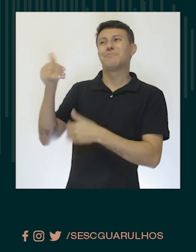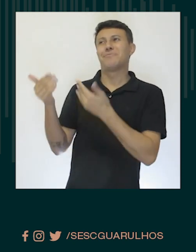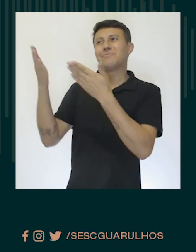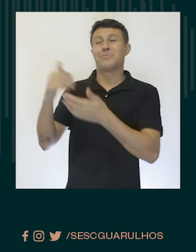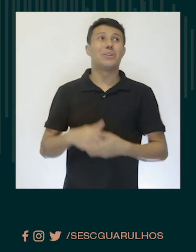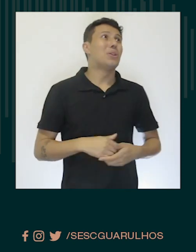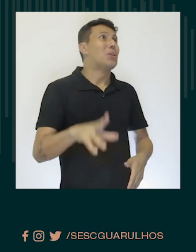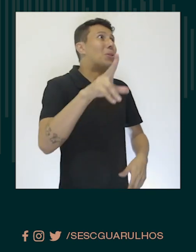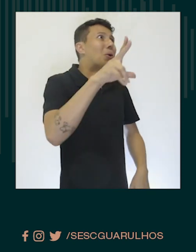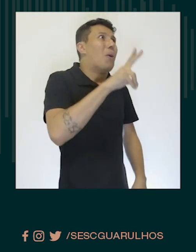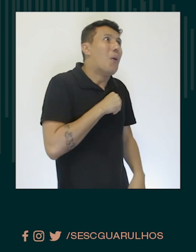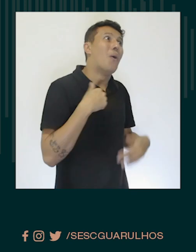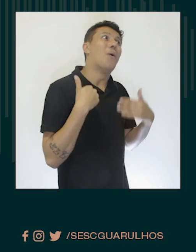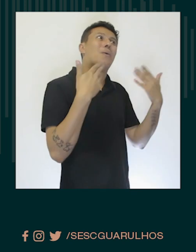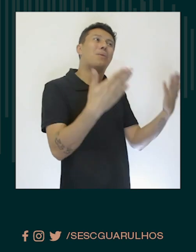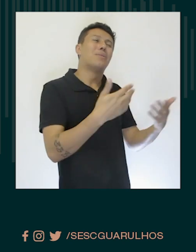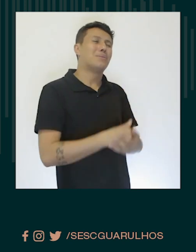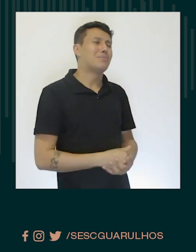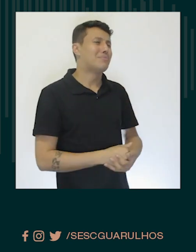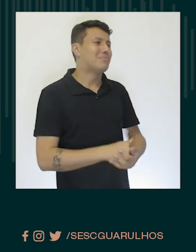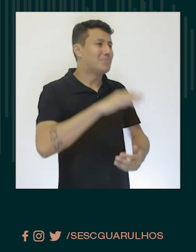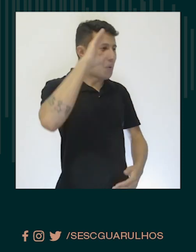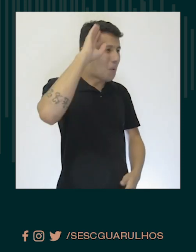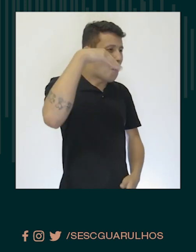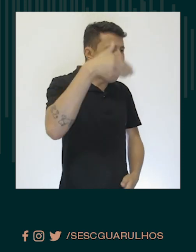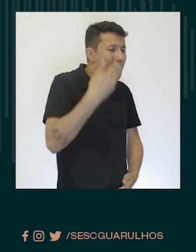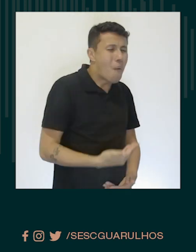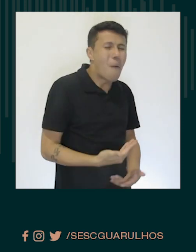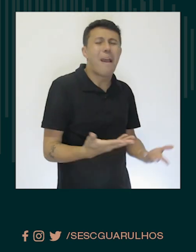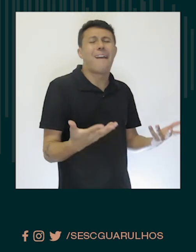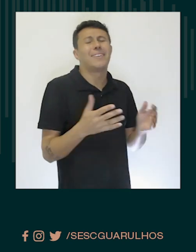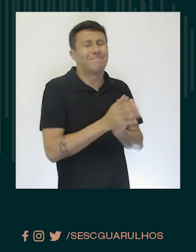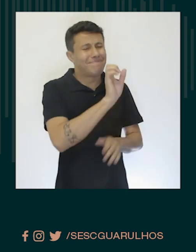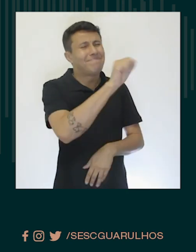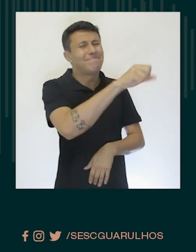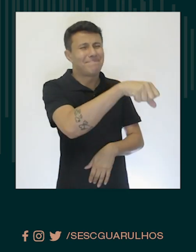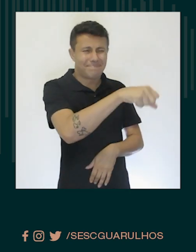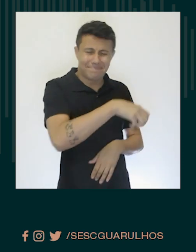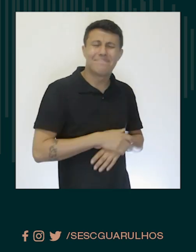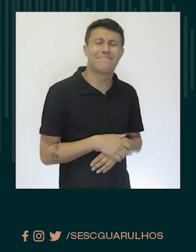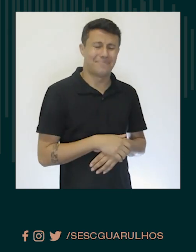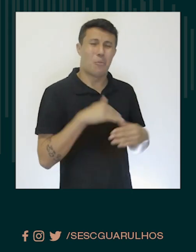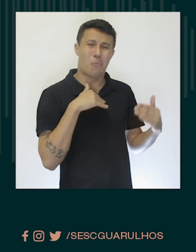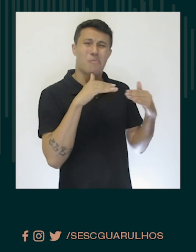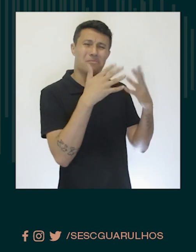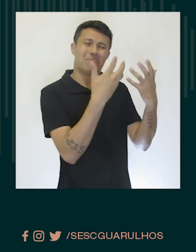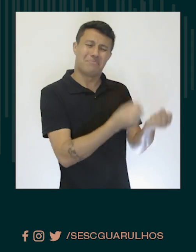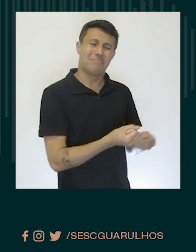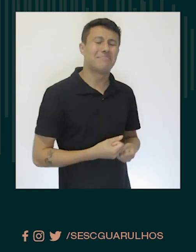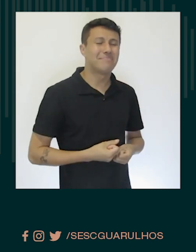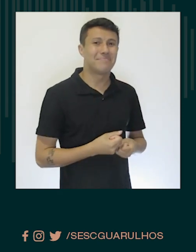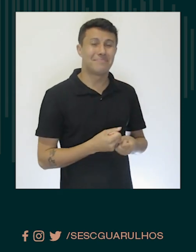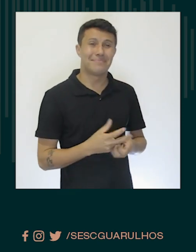Honra máxima, vamos Demais. desenrolar assim. E pô, fico pensando